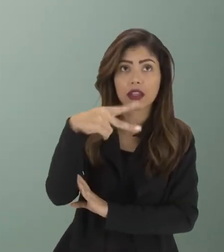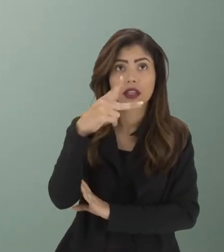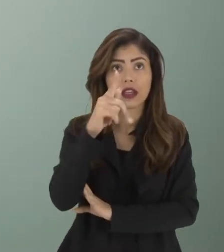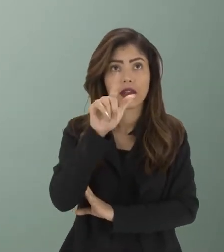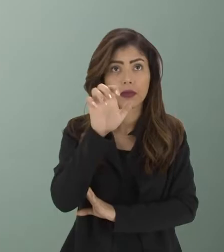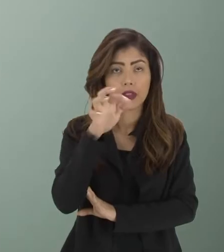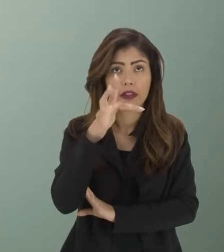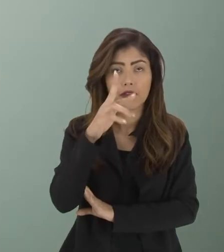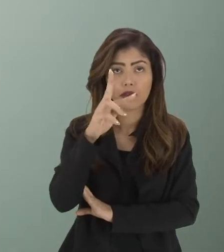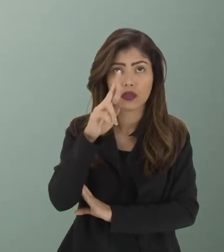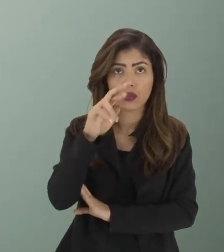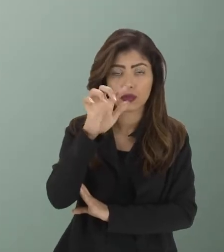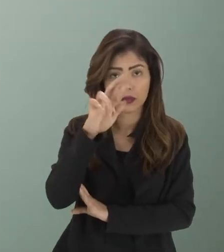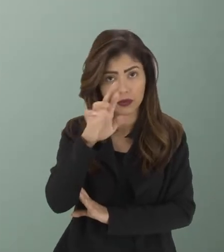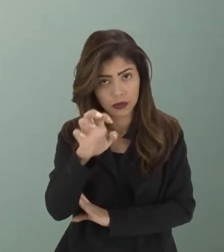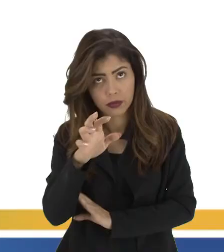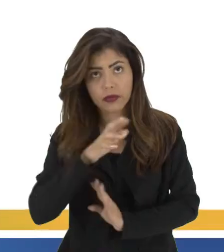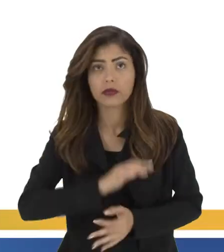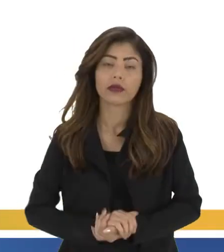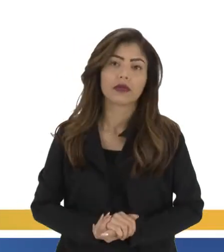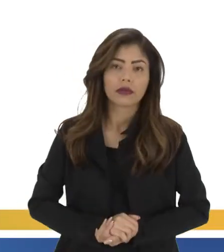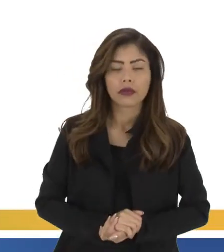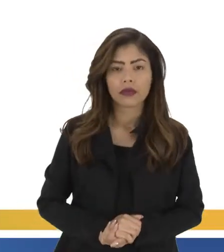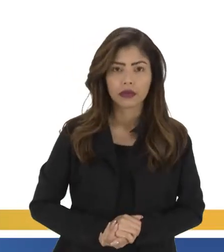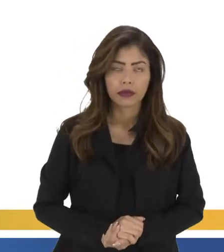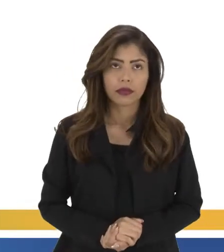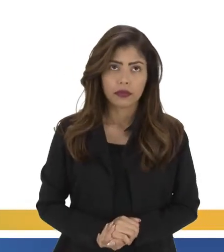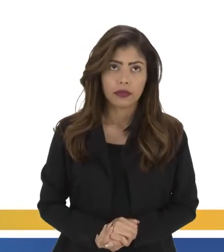ok? Vamos acompanhar.